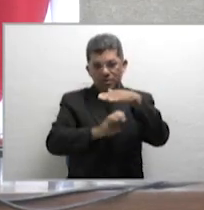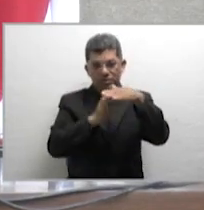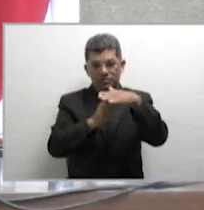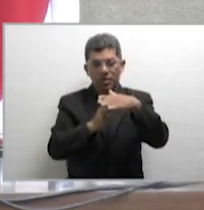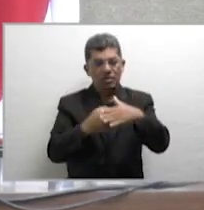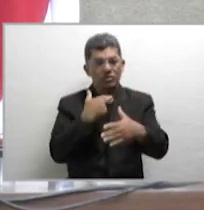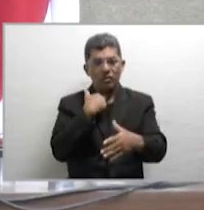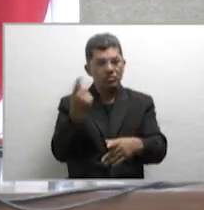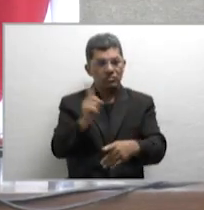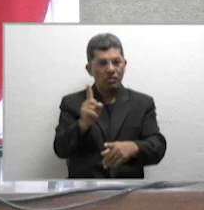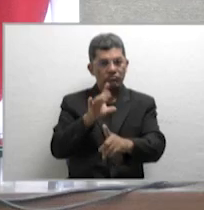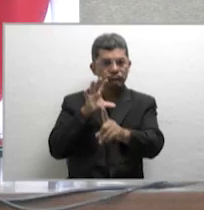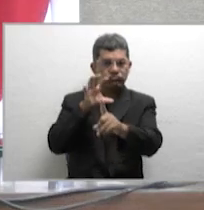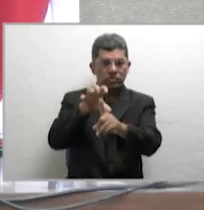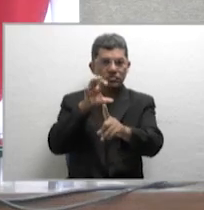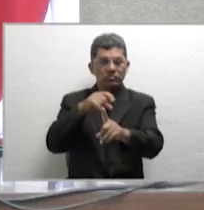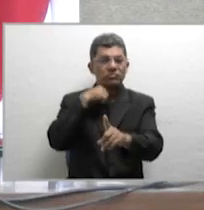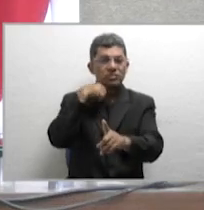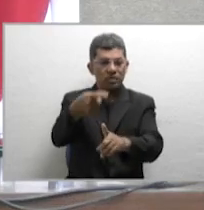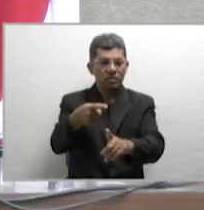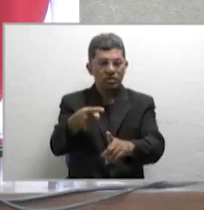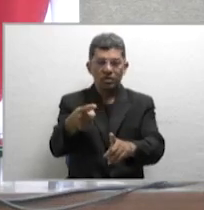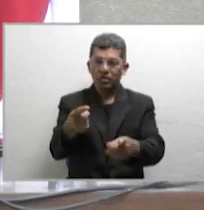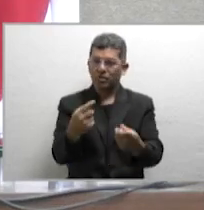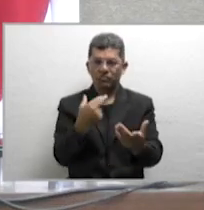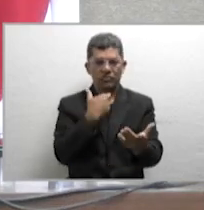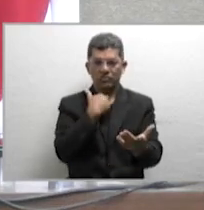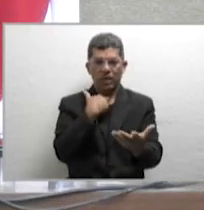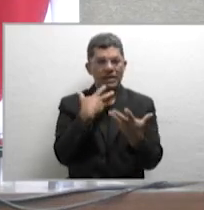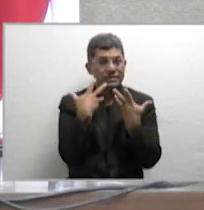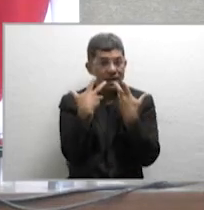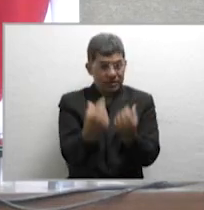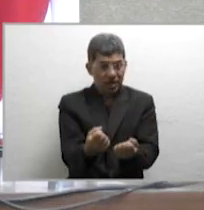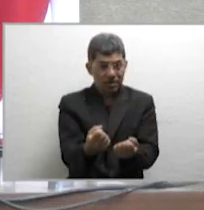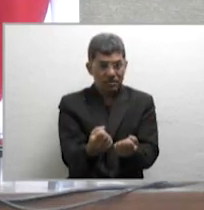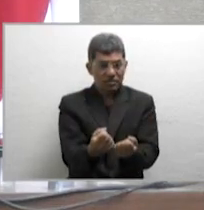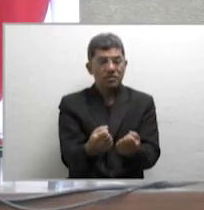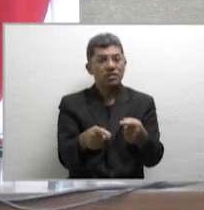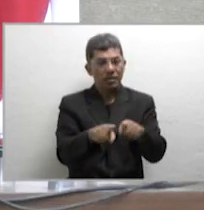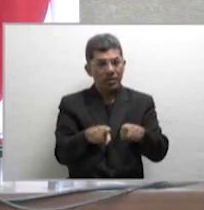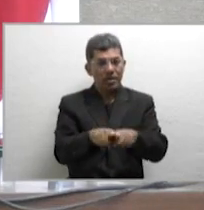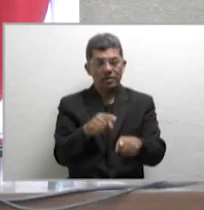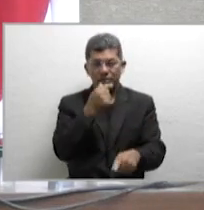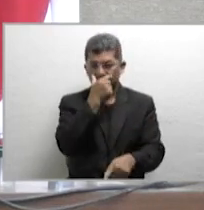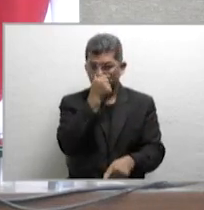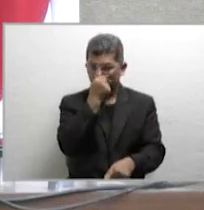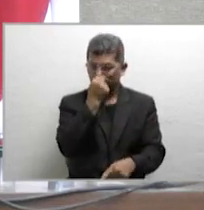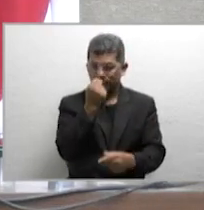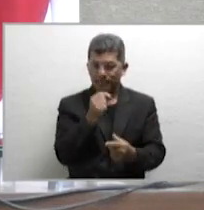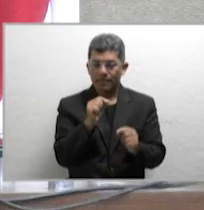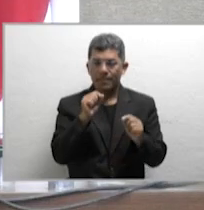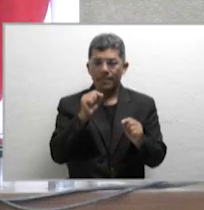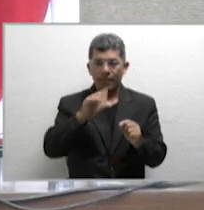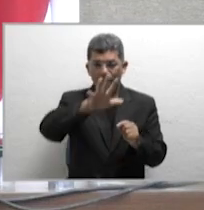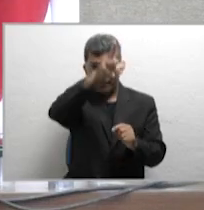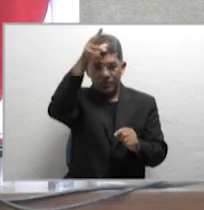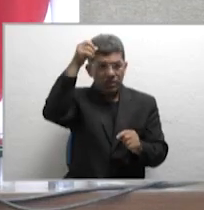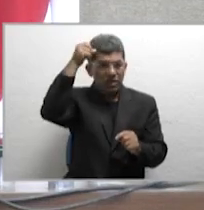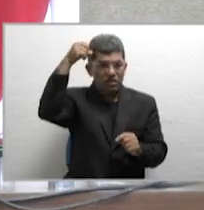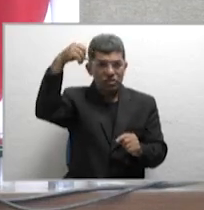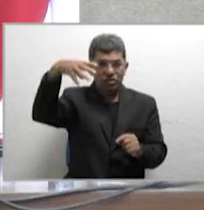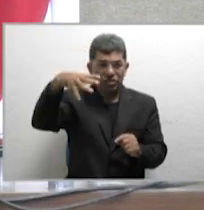não agredimos a ninguém e não vamos aceitar ser agredidos. Amazonas Energia